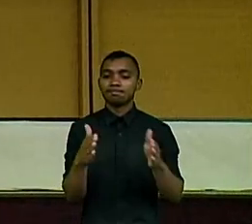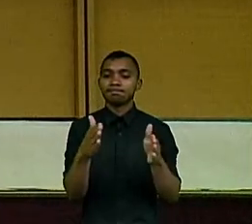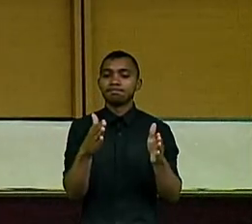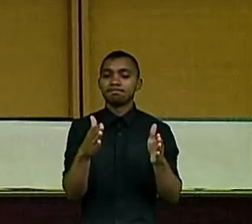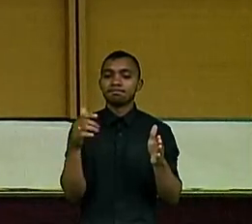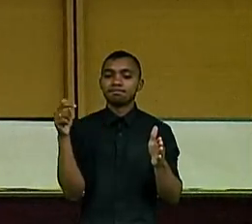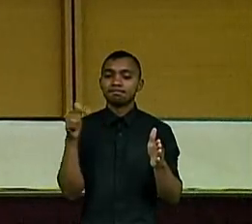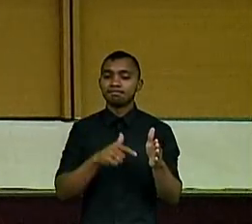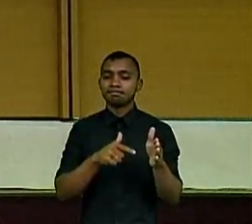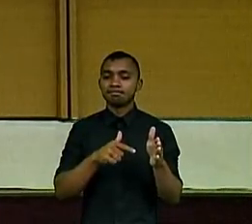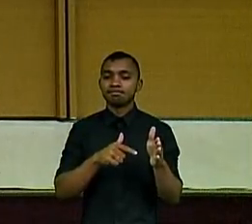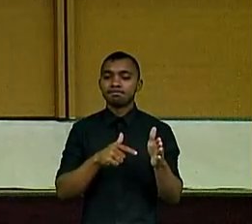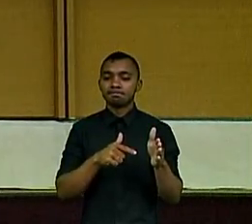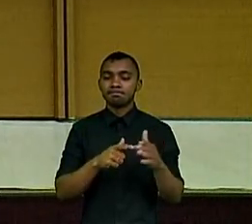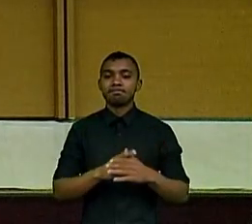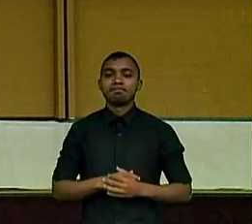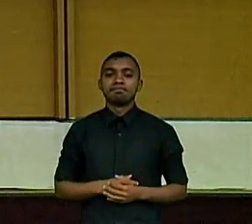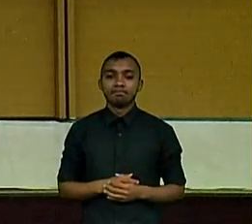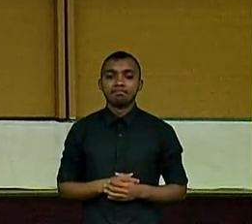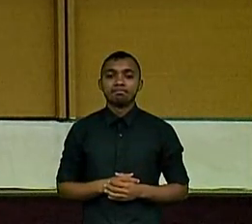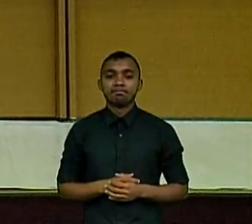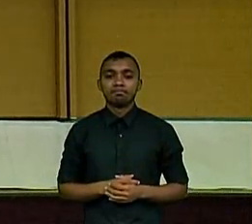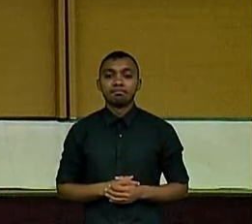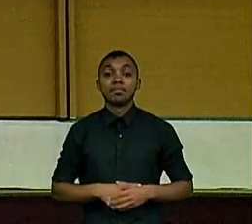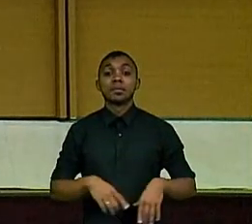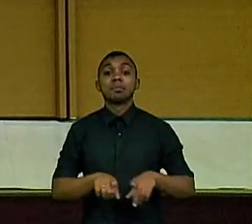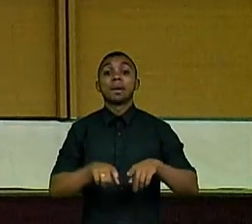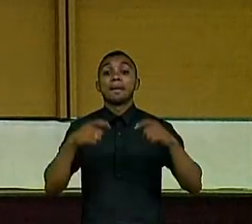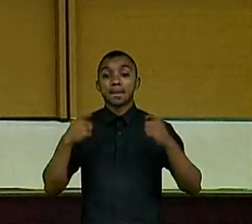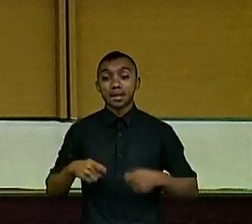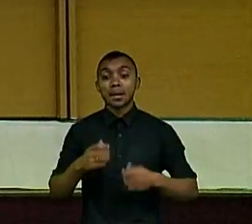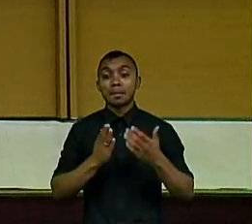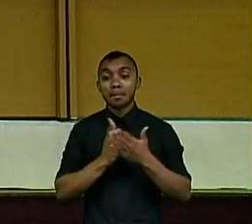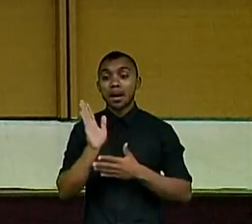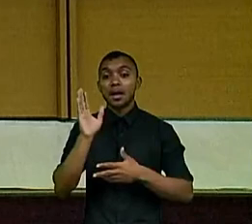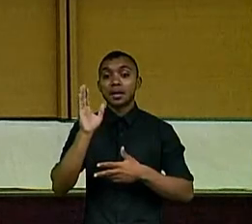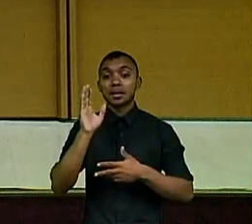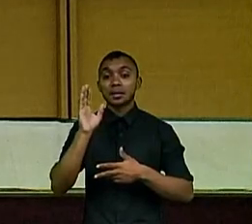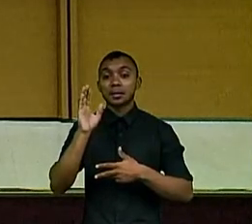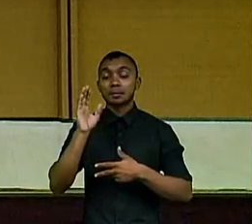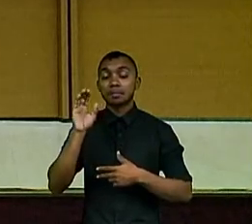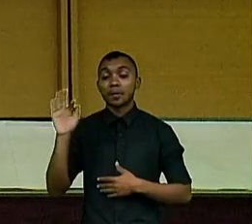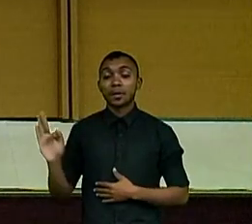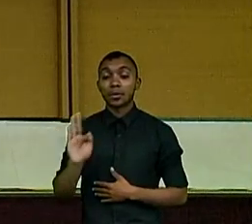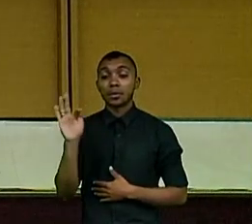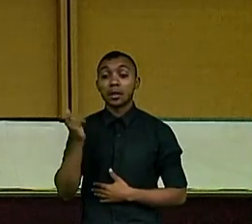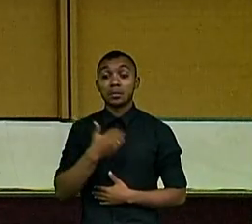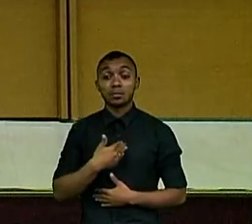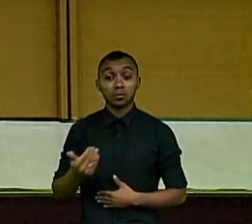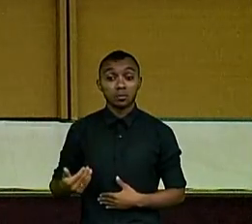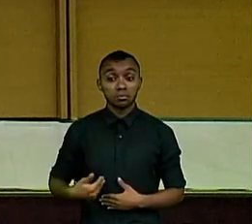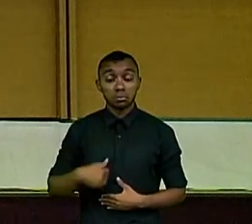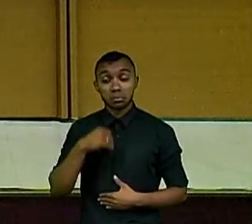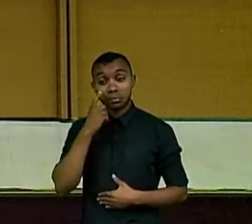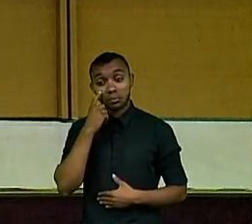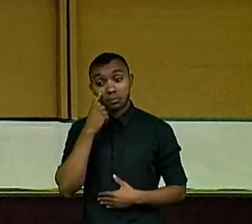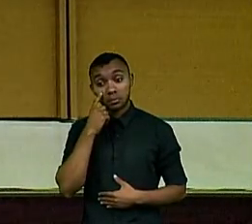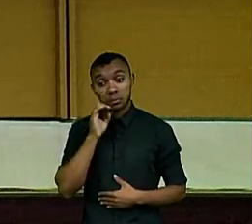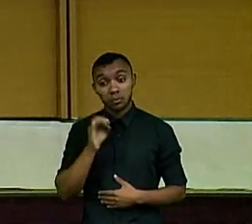e de quem merece está na universidade pública se possível tá